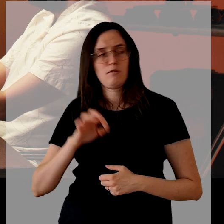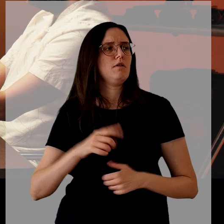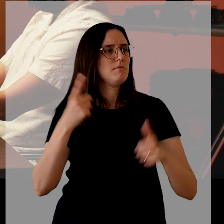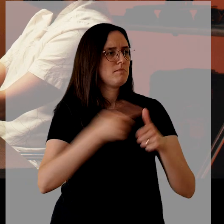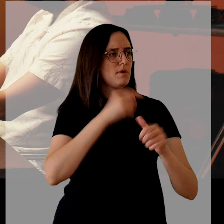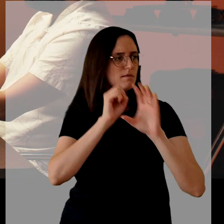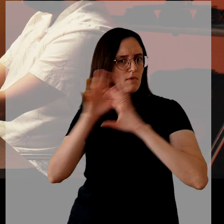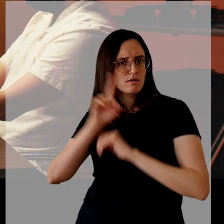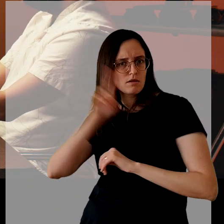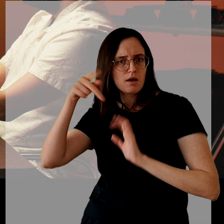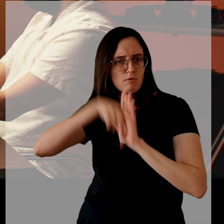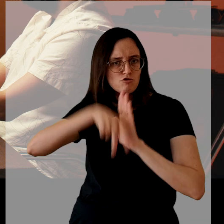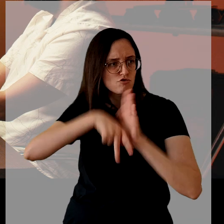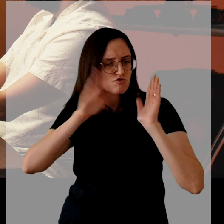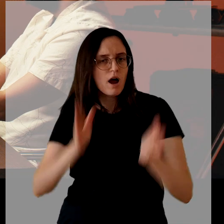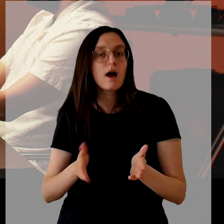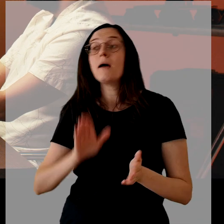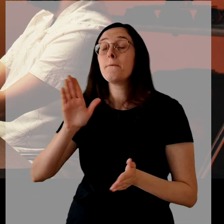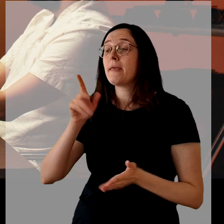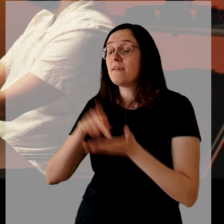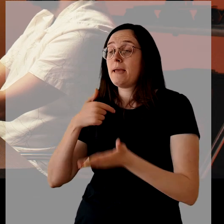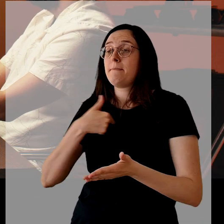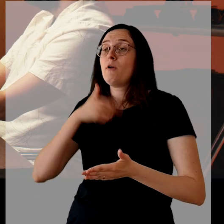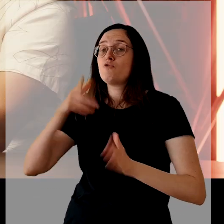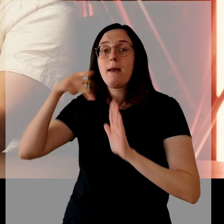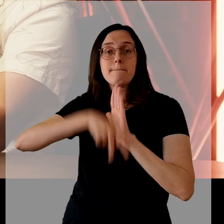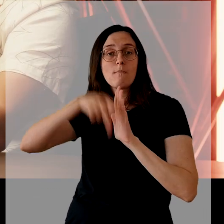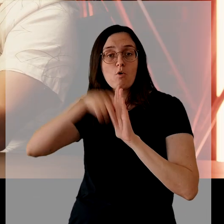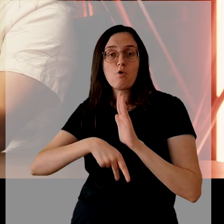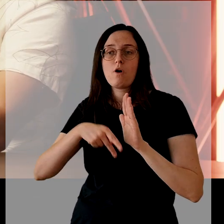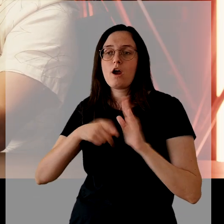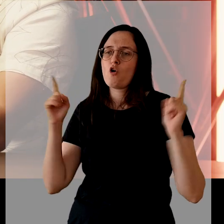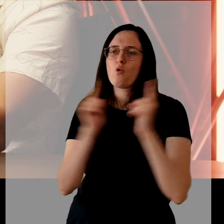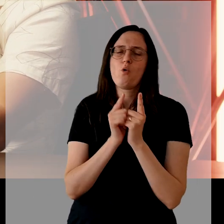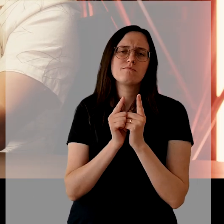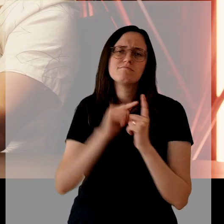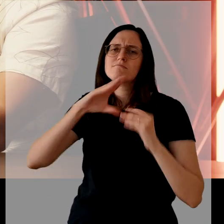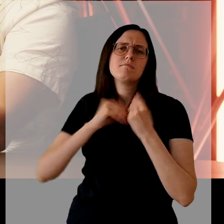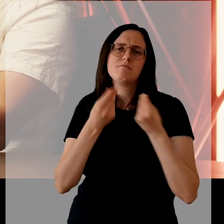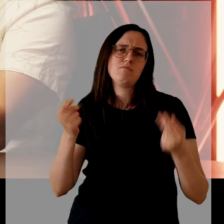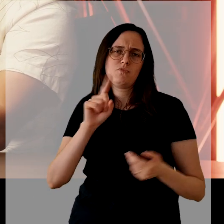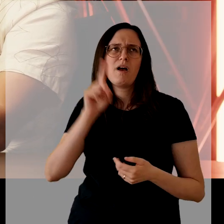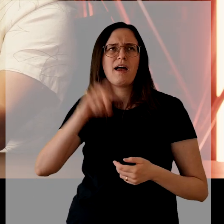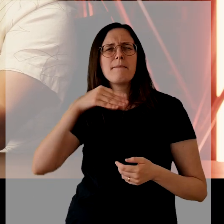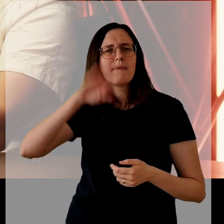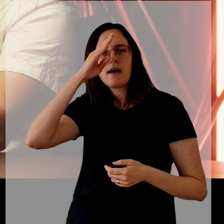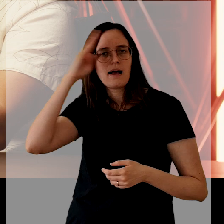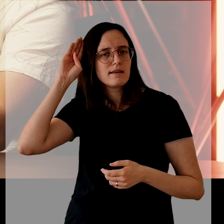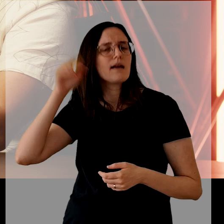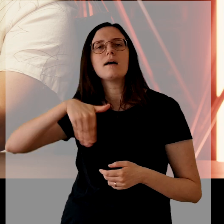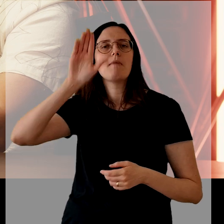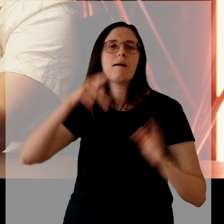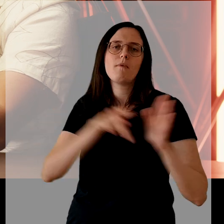longa. Não, eu tenho trabalhos de curta que não conta muito assim, que era um trabalho mais acadêmico,